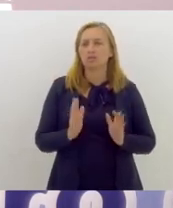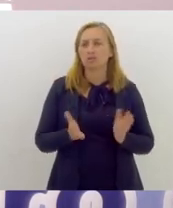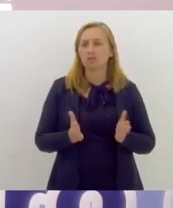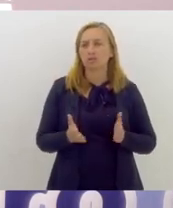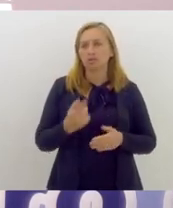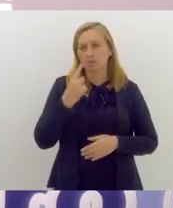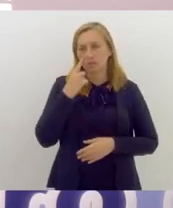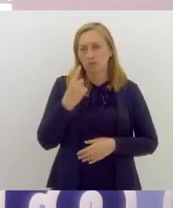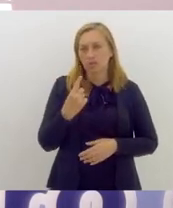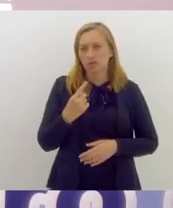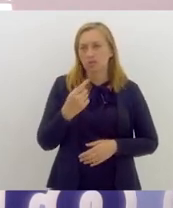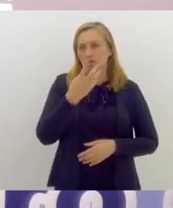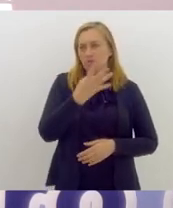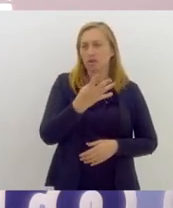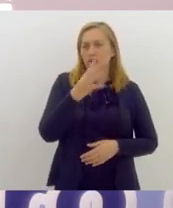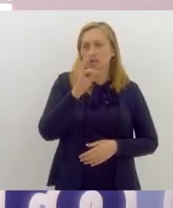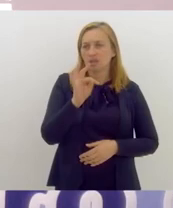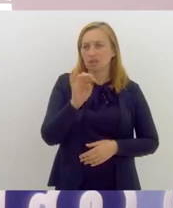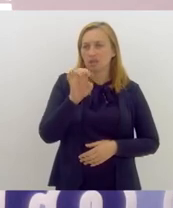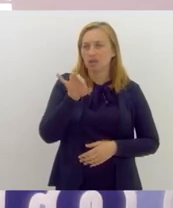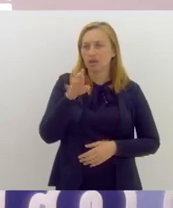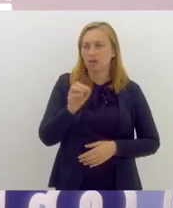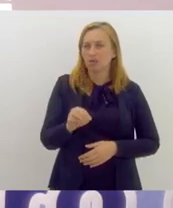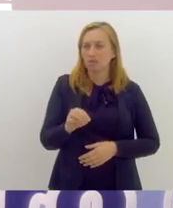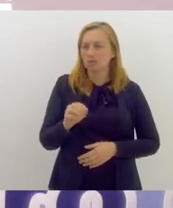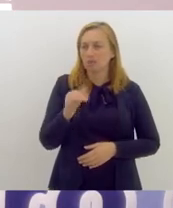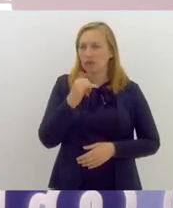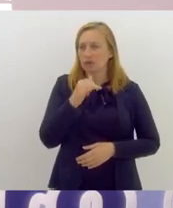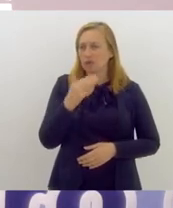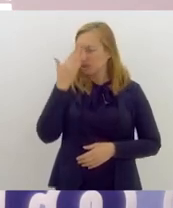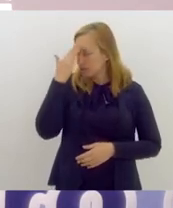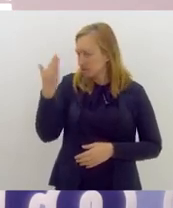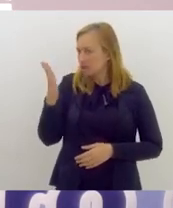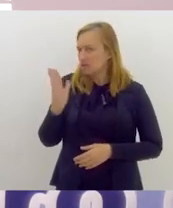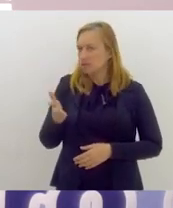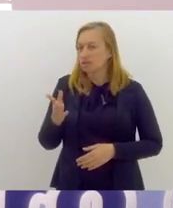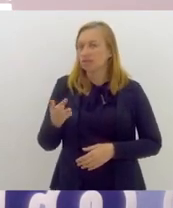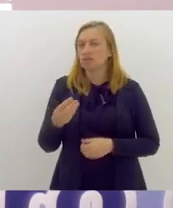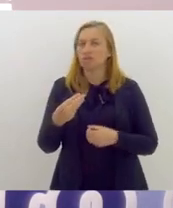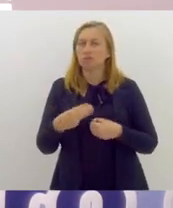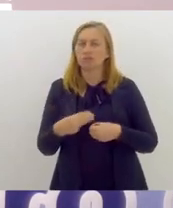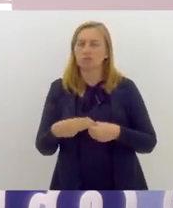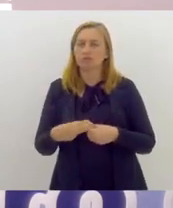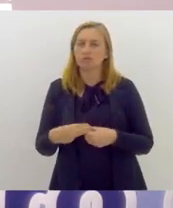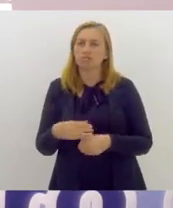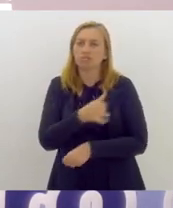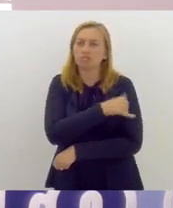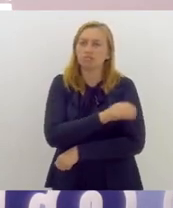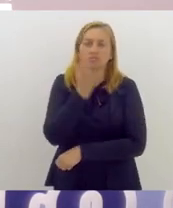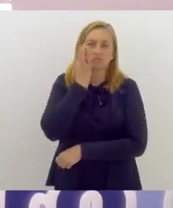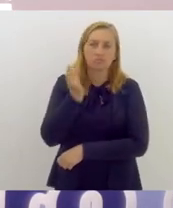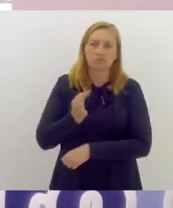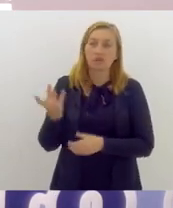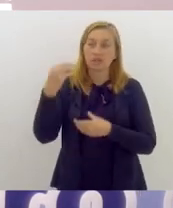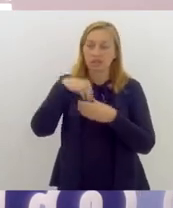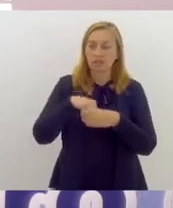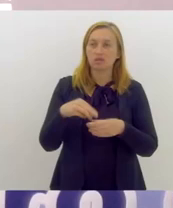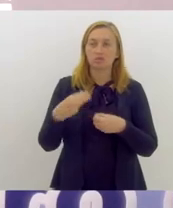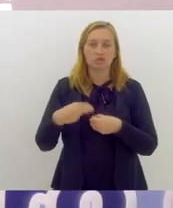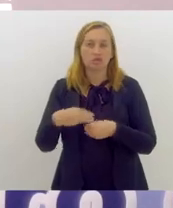vivenciando a questão das quatro termelétricas Então eu queria agradecer e dizer que o município de Janeiro nenhum momento foi consultado tá dentro do município do Rio de Janeiro